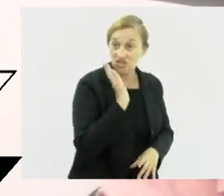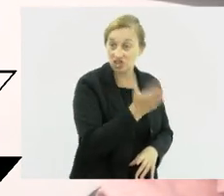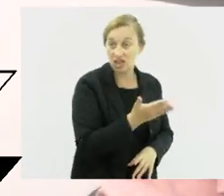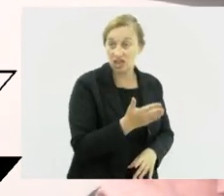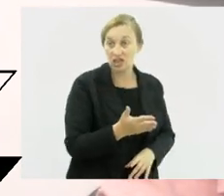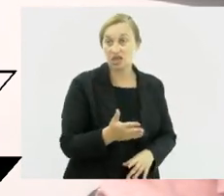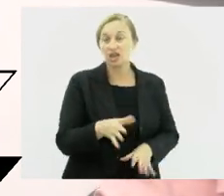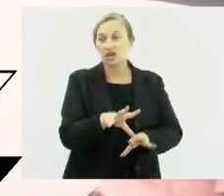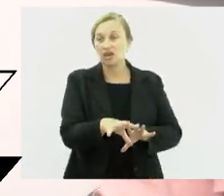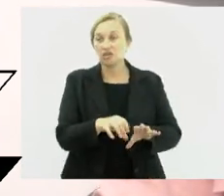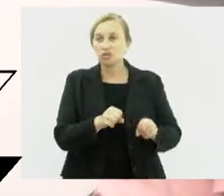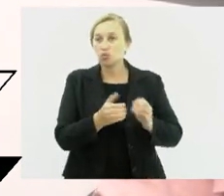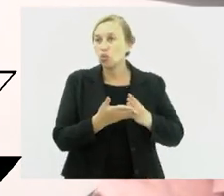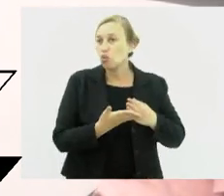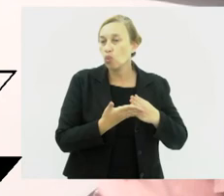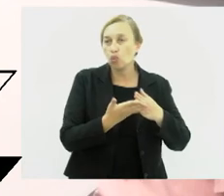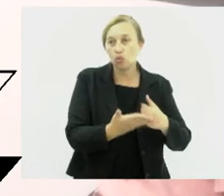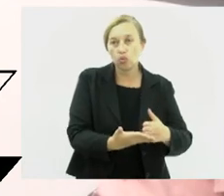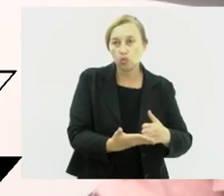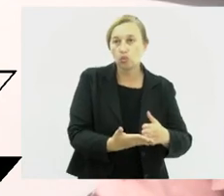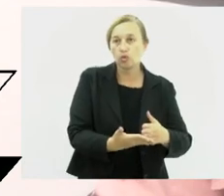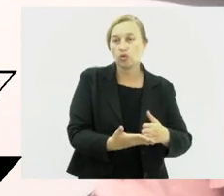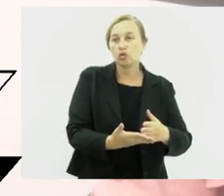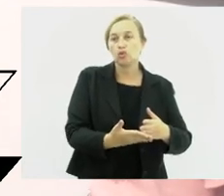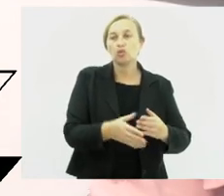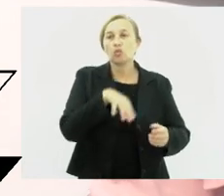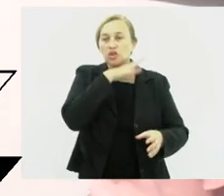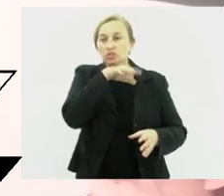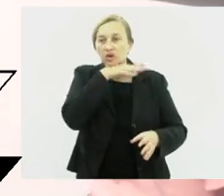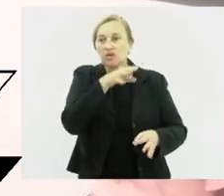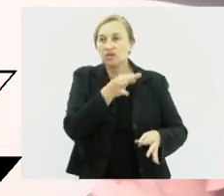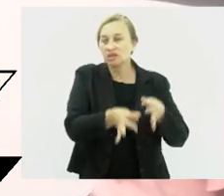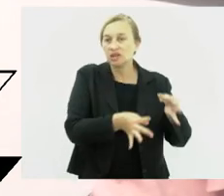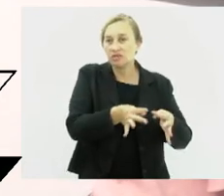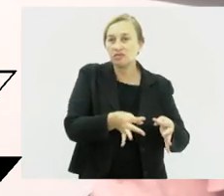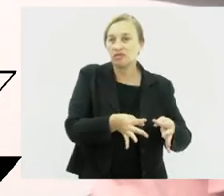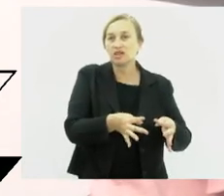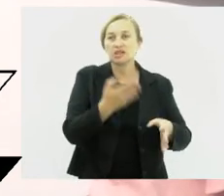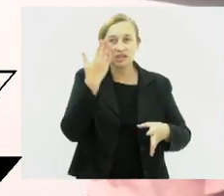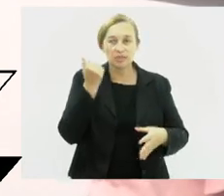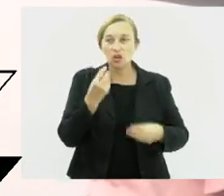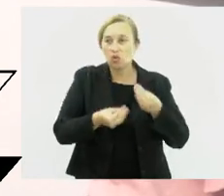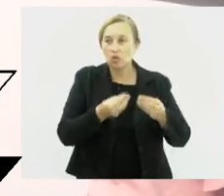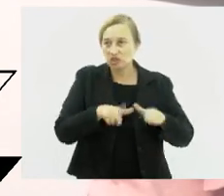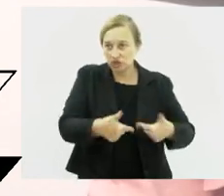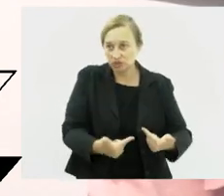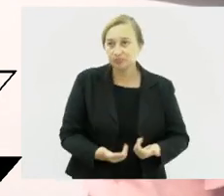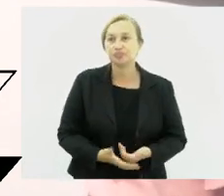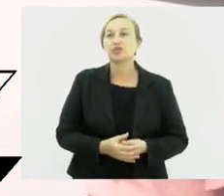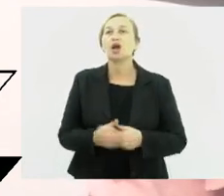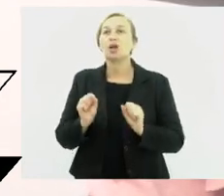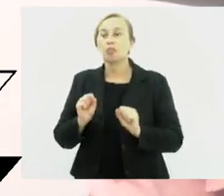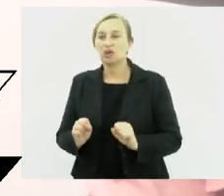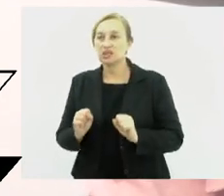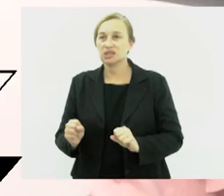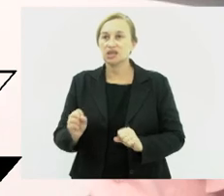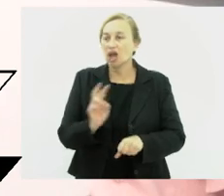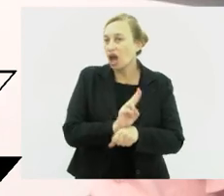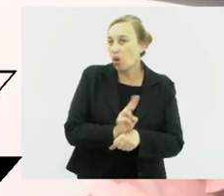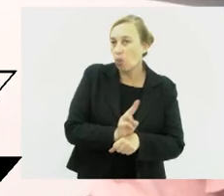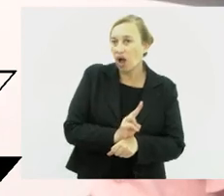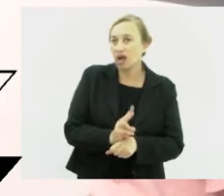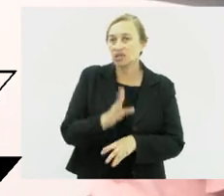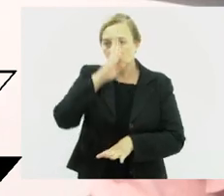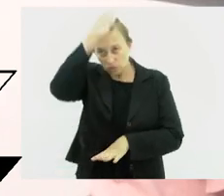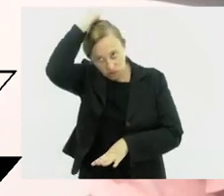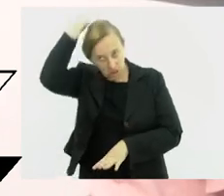continuada para o manejo desse animal vai fazer o treinamento e vai saber abordar. Não tem a menor dúvida. Pode ser a guarda, pode ser o bombeiro, pode